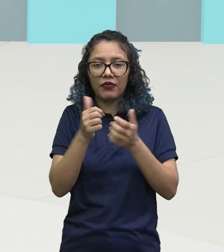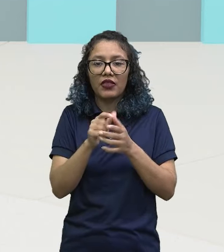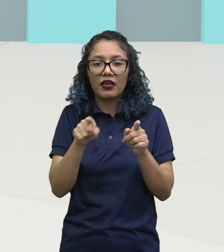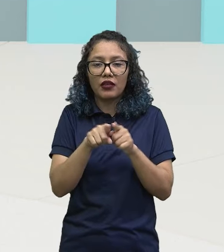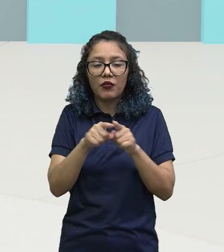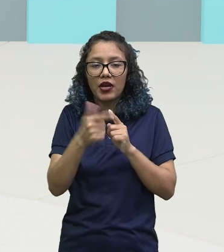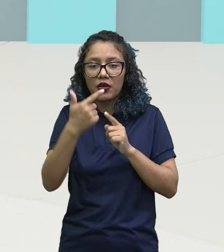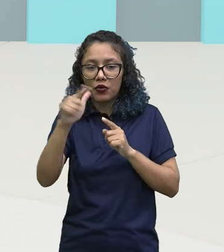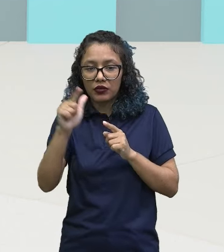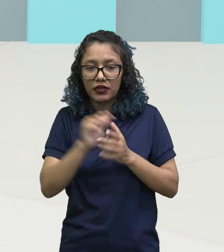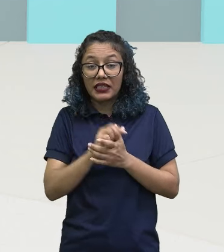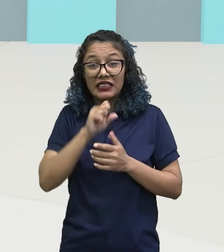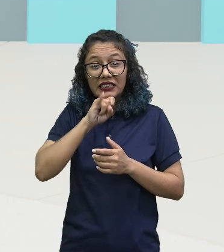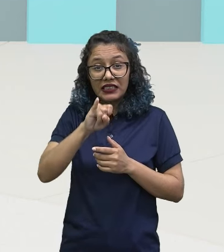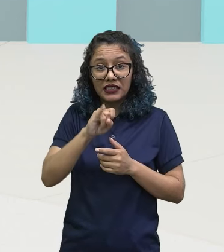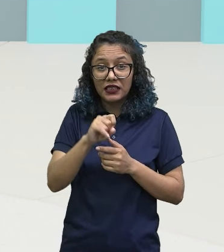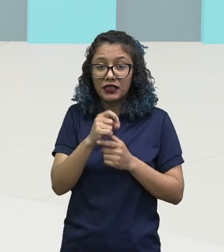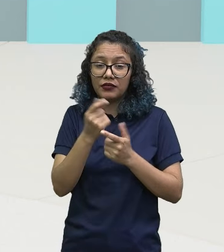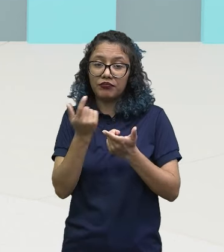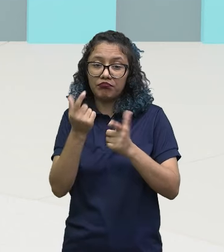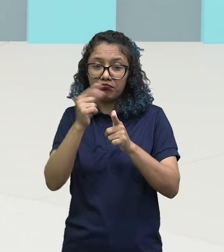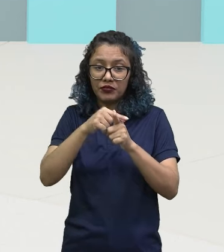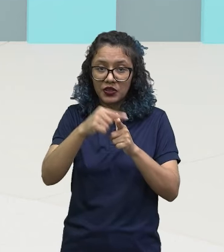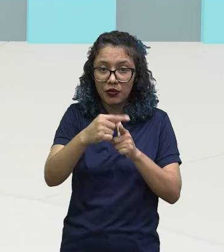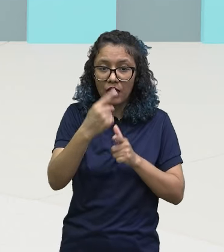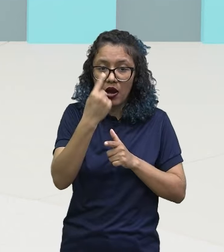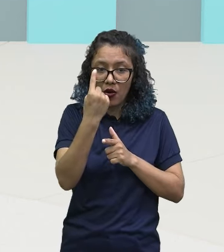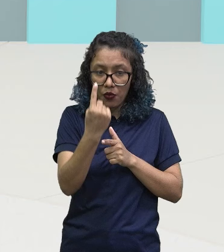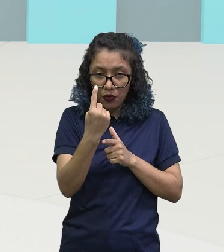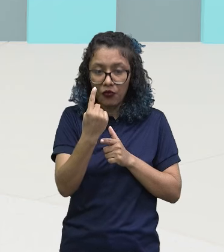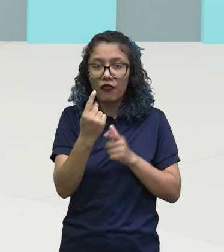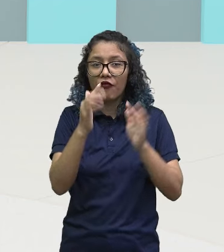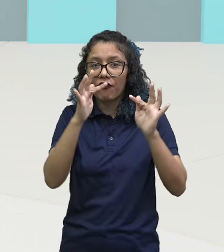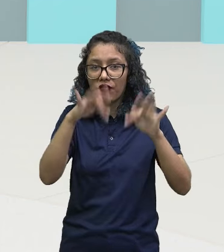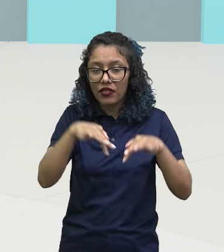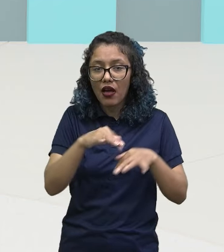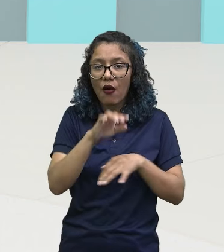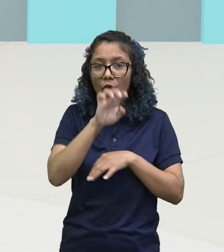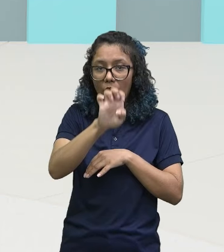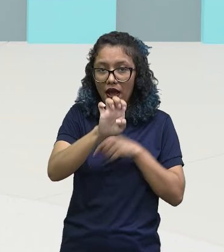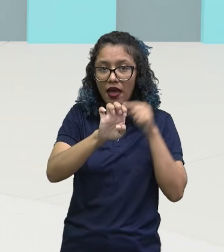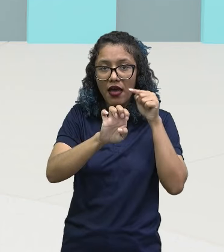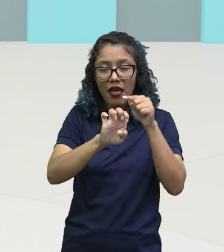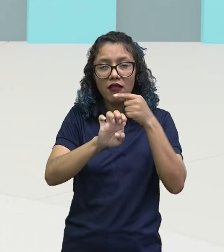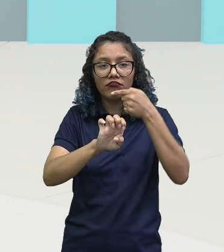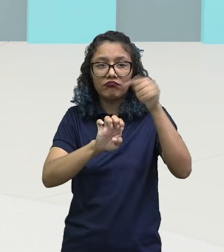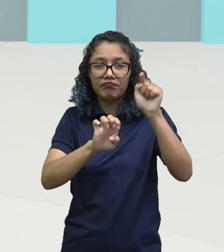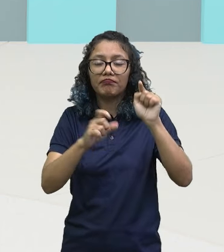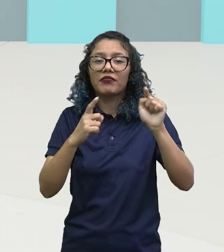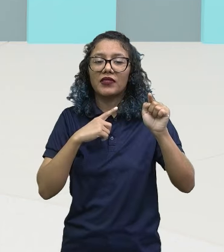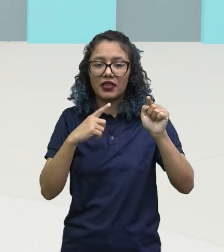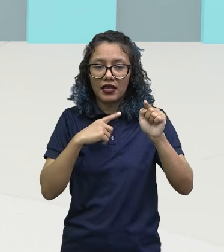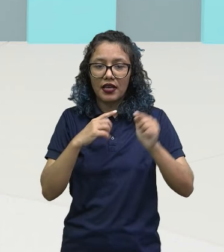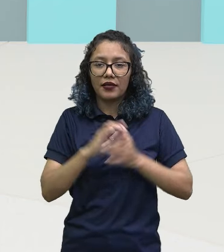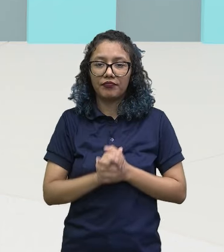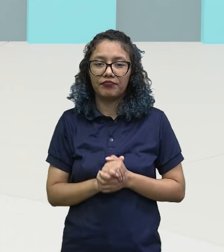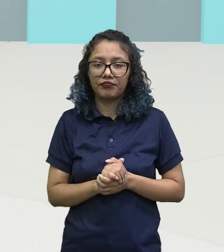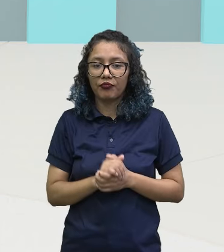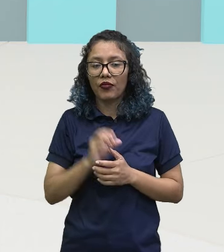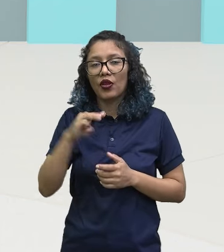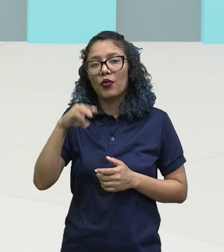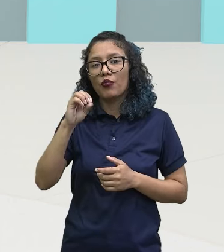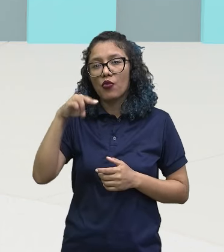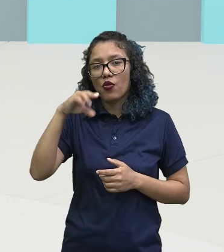monossílabo tônico recebe, no caso terminado em E, recebe acento gráfico. Monossílabo significa uma